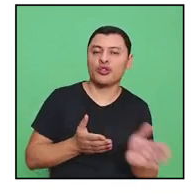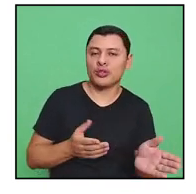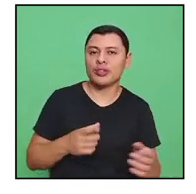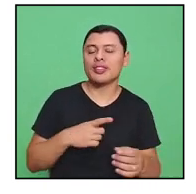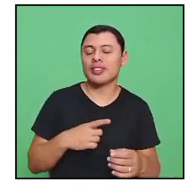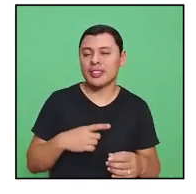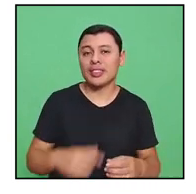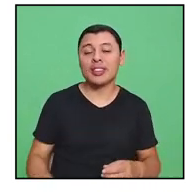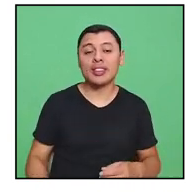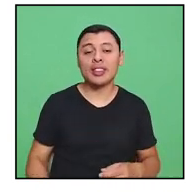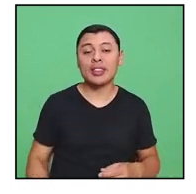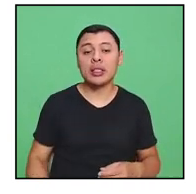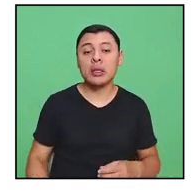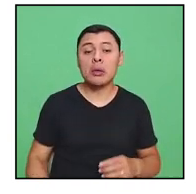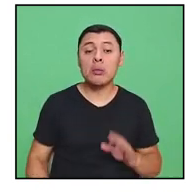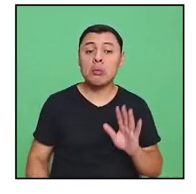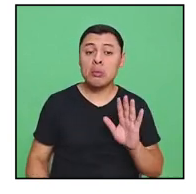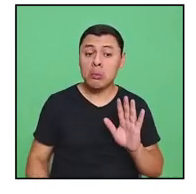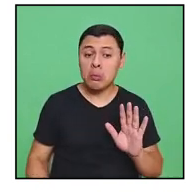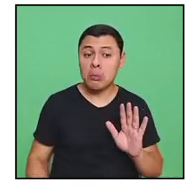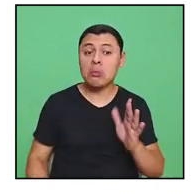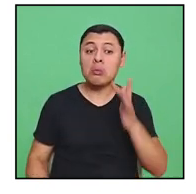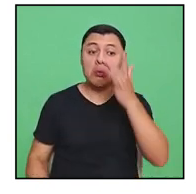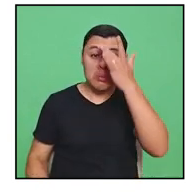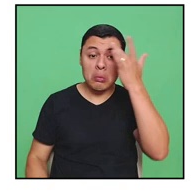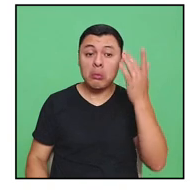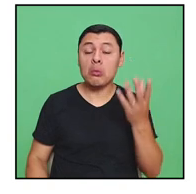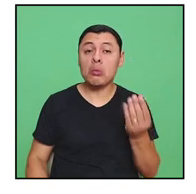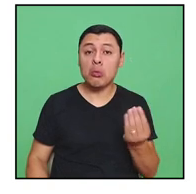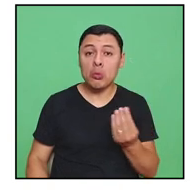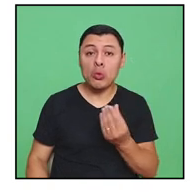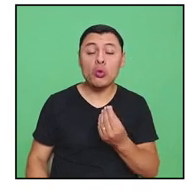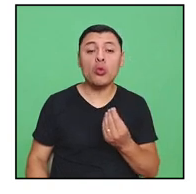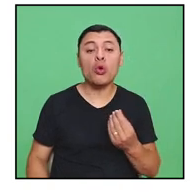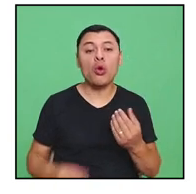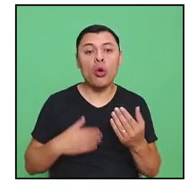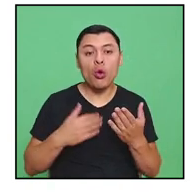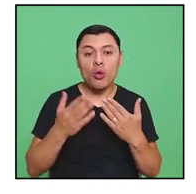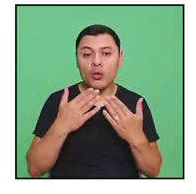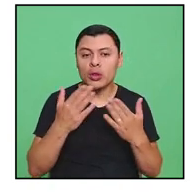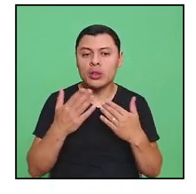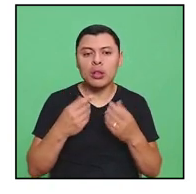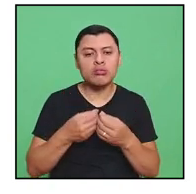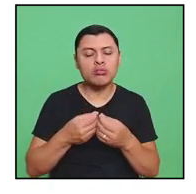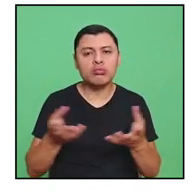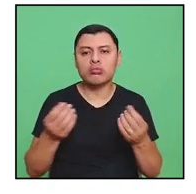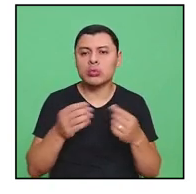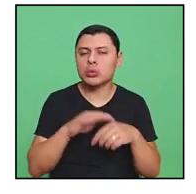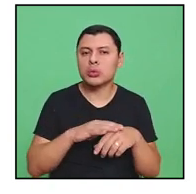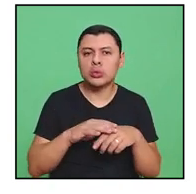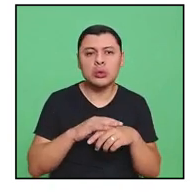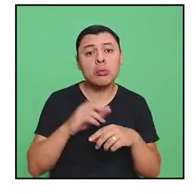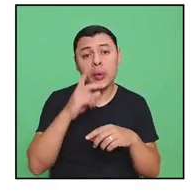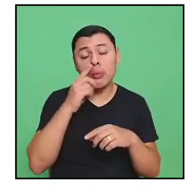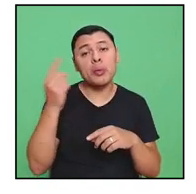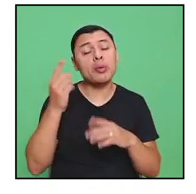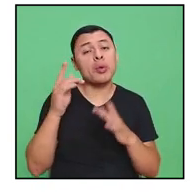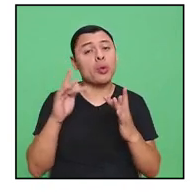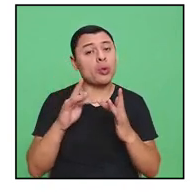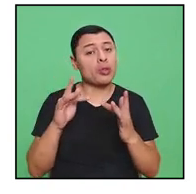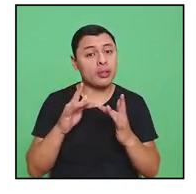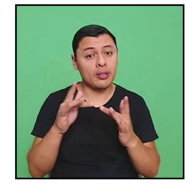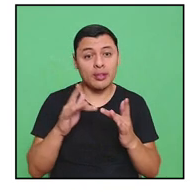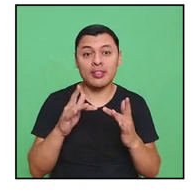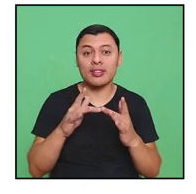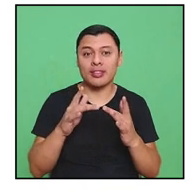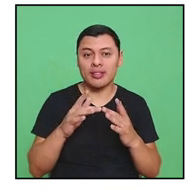Mas para muita gente com quem eu tenho conversado e distribuído e ensinado como é que faz, é um primeiro contato com o que tem se